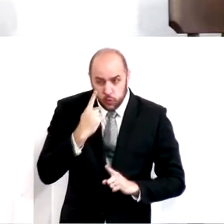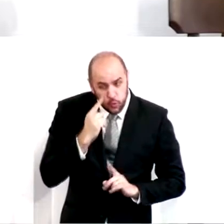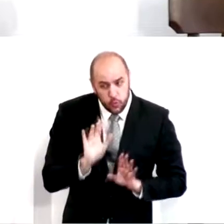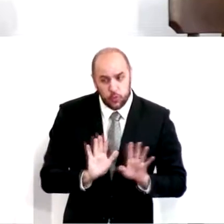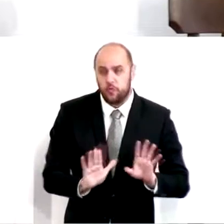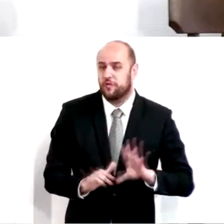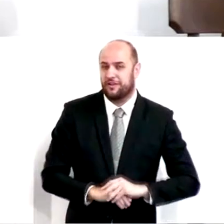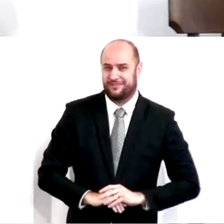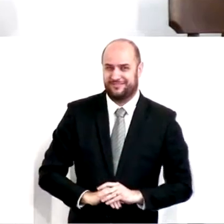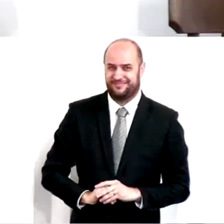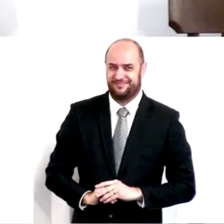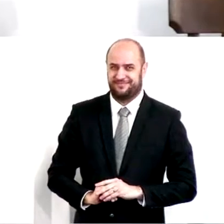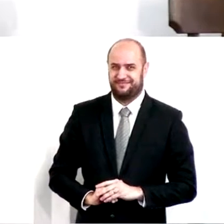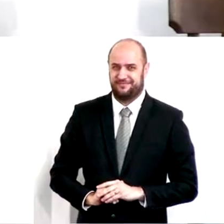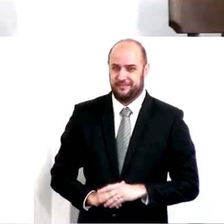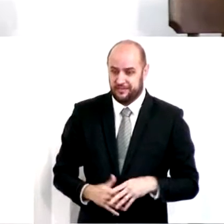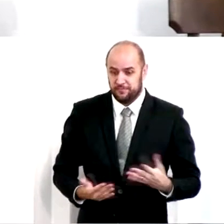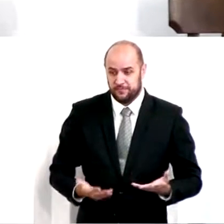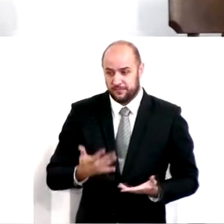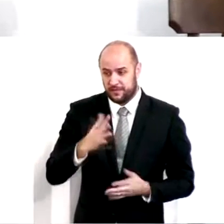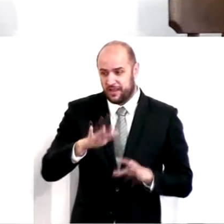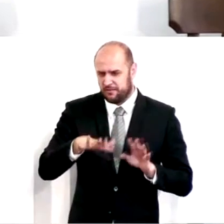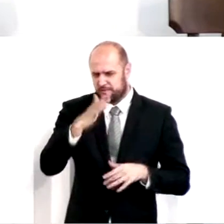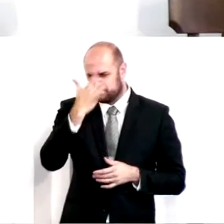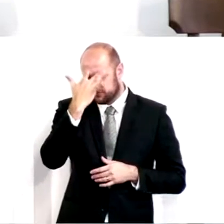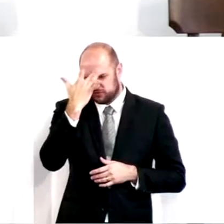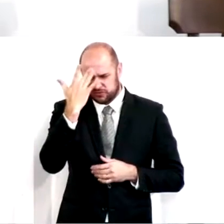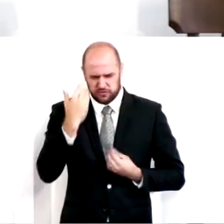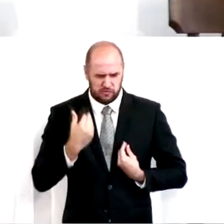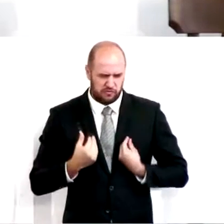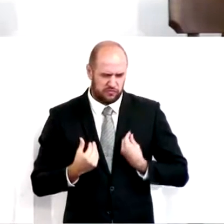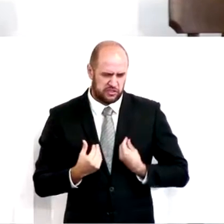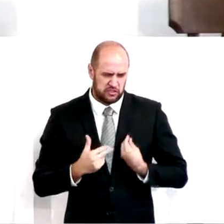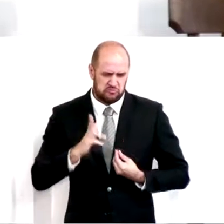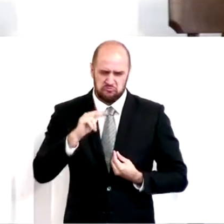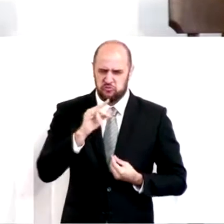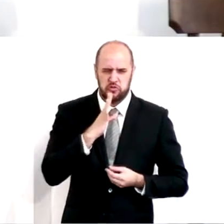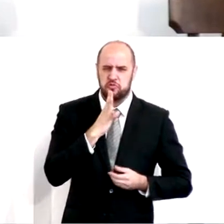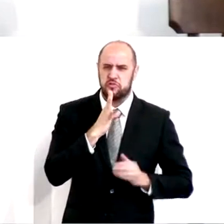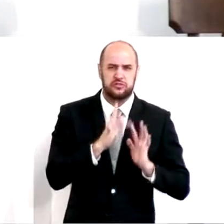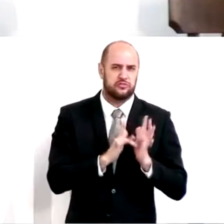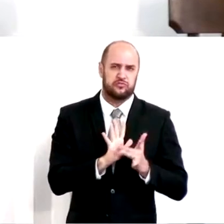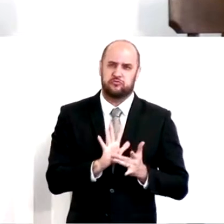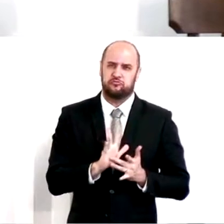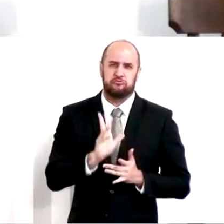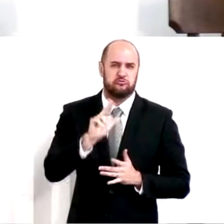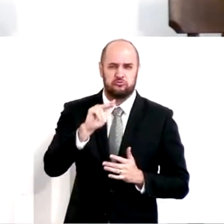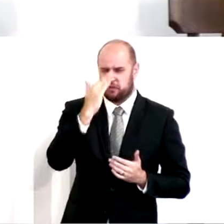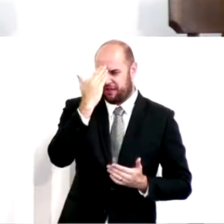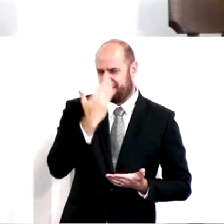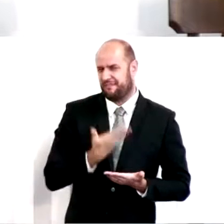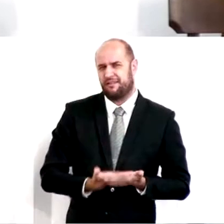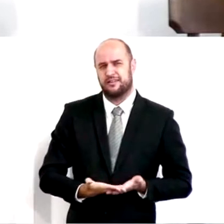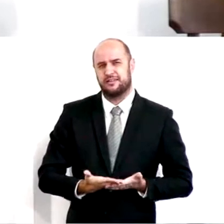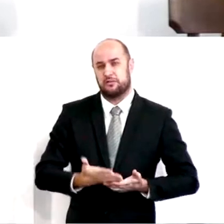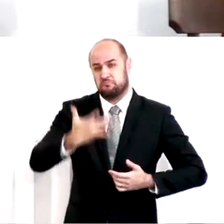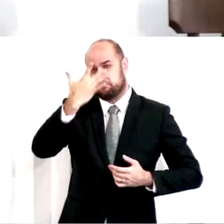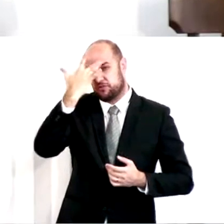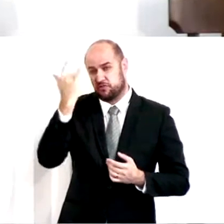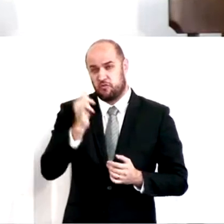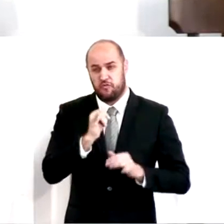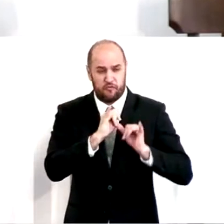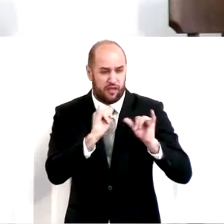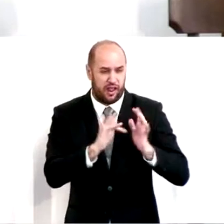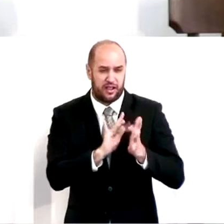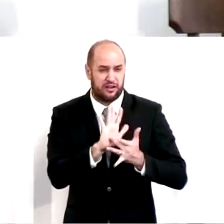cuidadosa. Tem gente que vive como derrotado, tem gente que nunca conheceu a vitória de Cristo, tem gente que não crê na sua palavra, tem gente que não